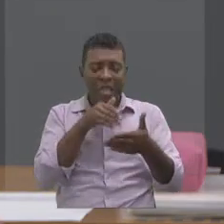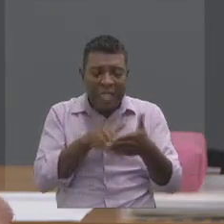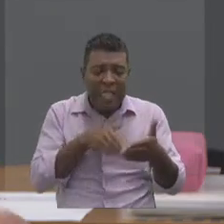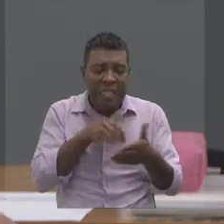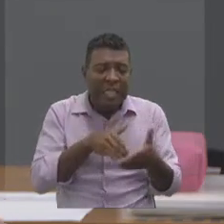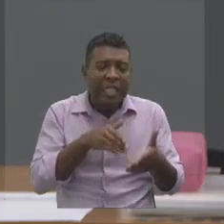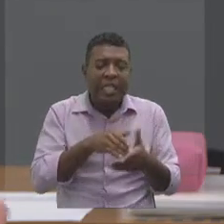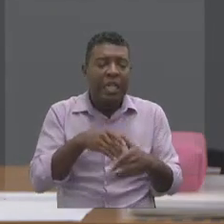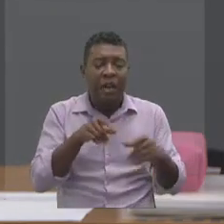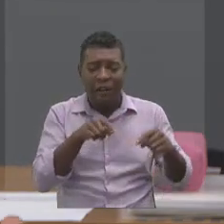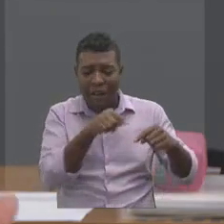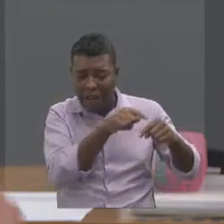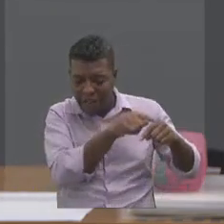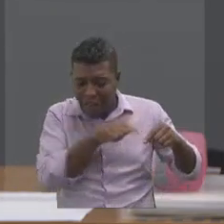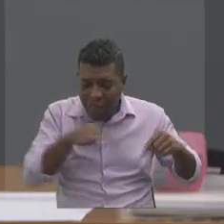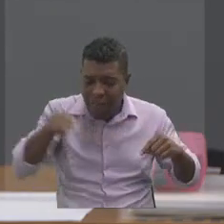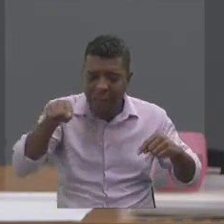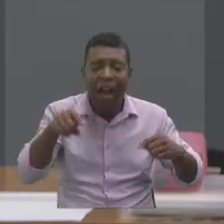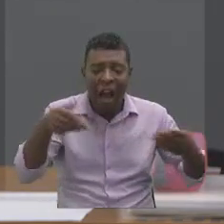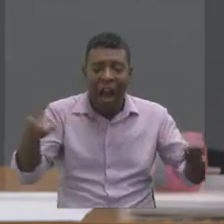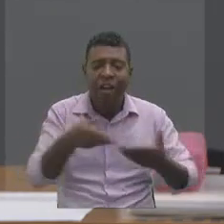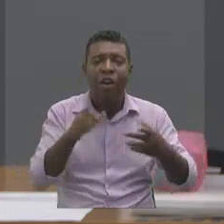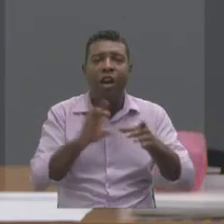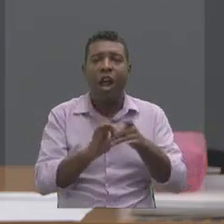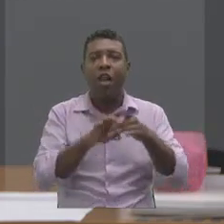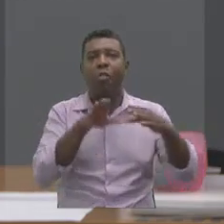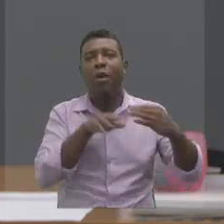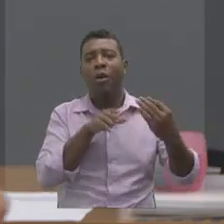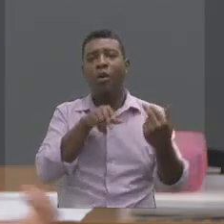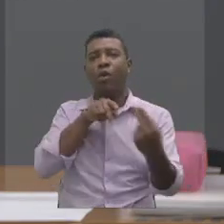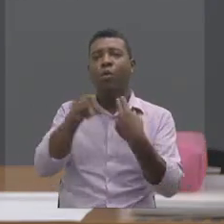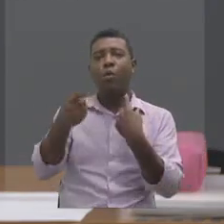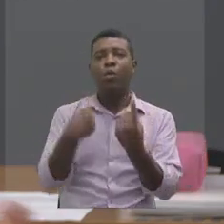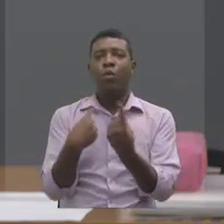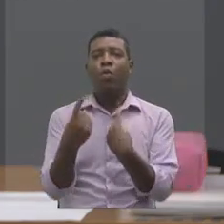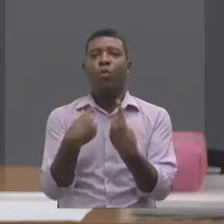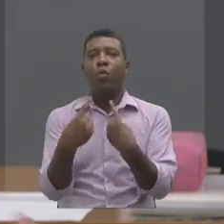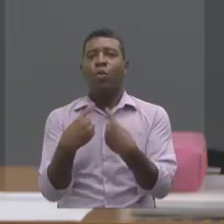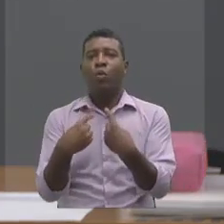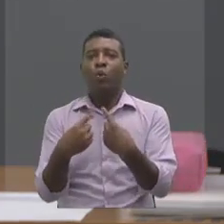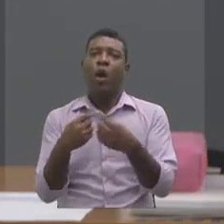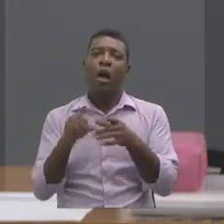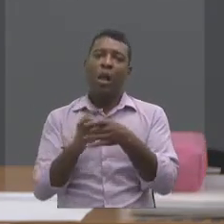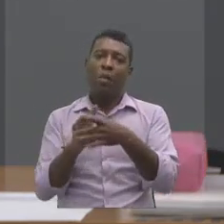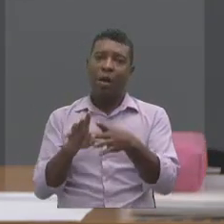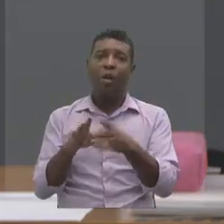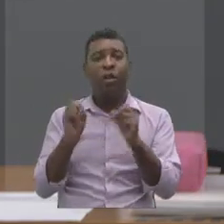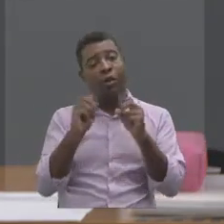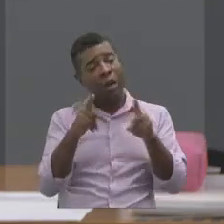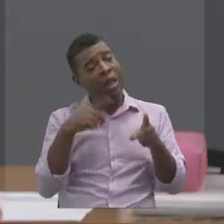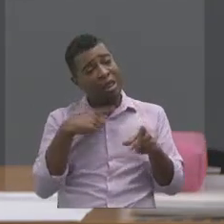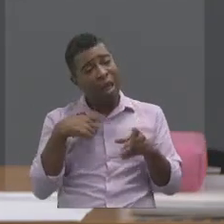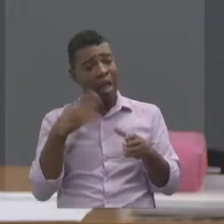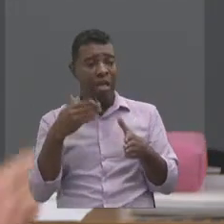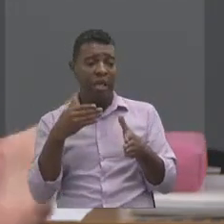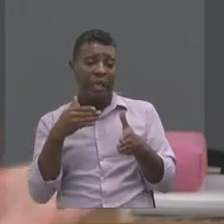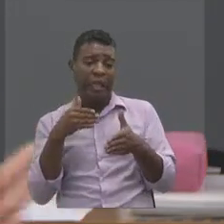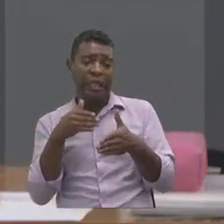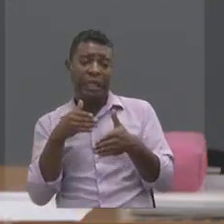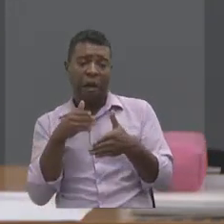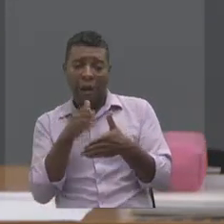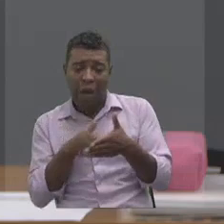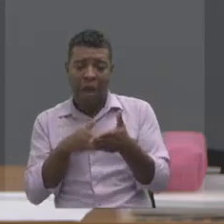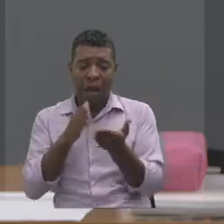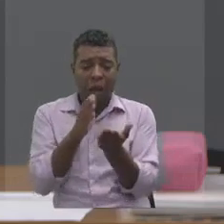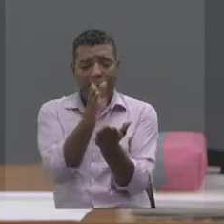e o trecho foi liberado ao tráfego agora na sexta-feira passada então a gente pode ter interrupções parciais mas eu diria o Rodrigo pode